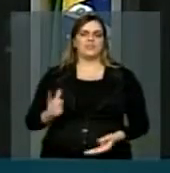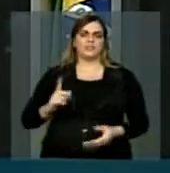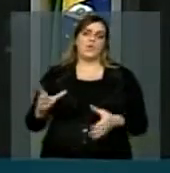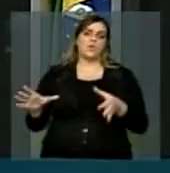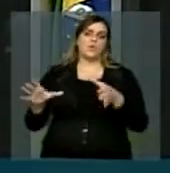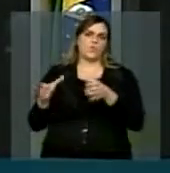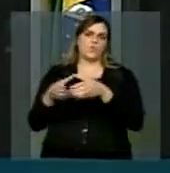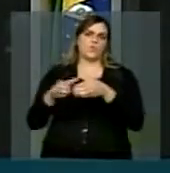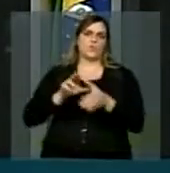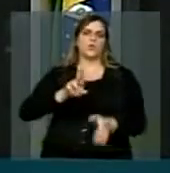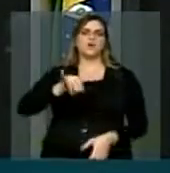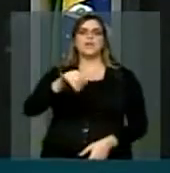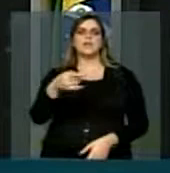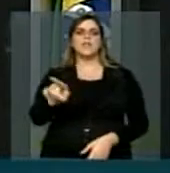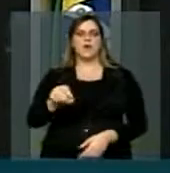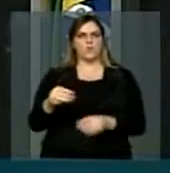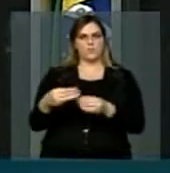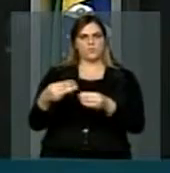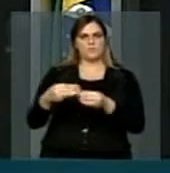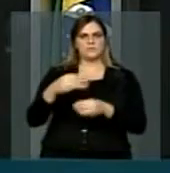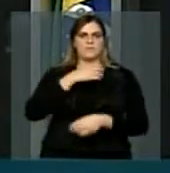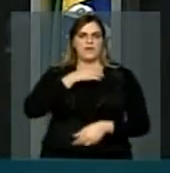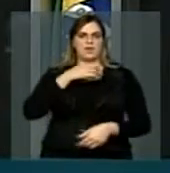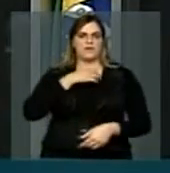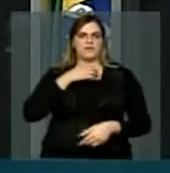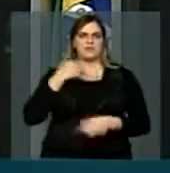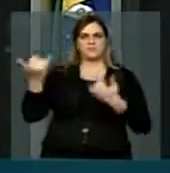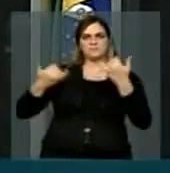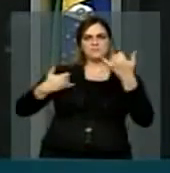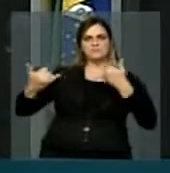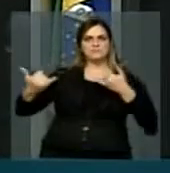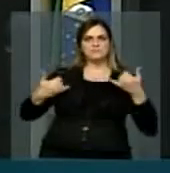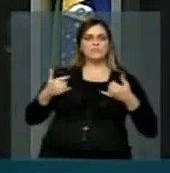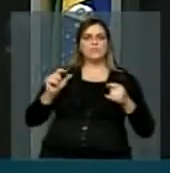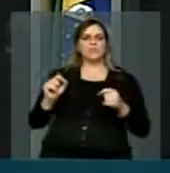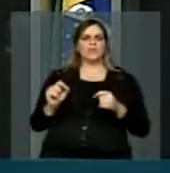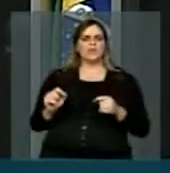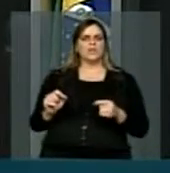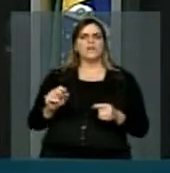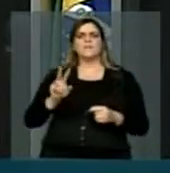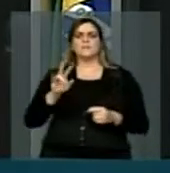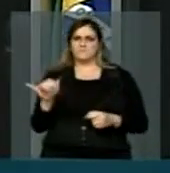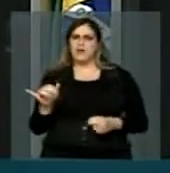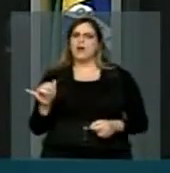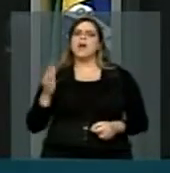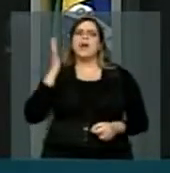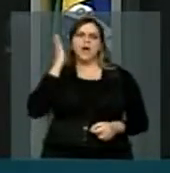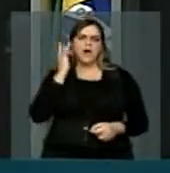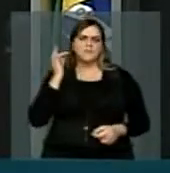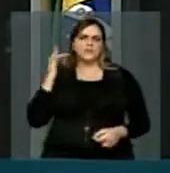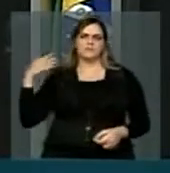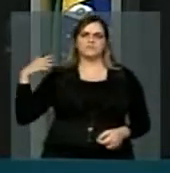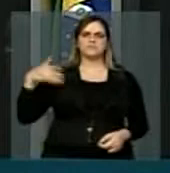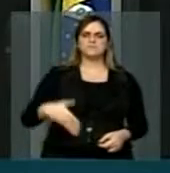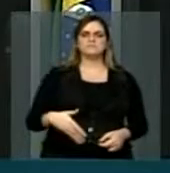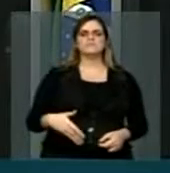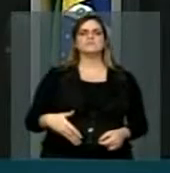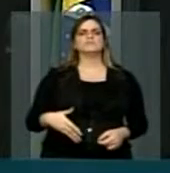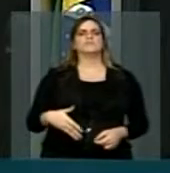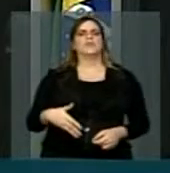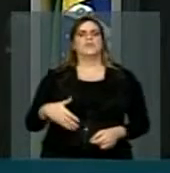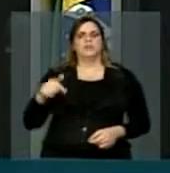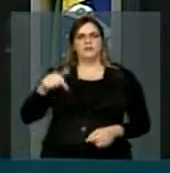da Bahia, eu ouvi os prefeitos dizerem que virão aqui amanhã,